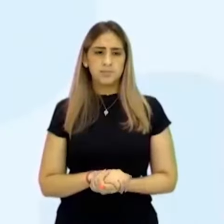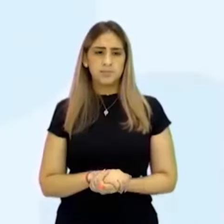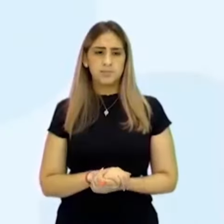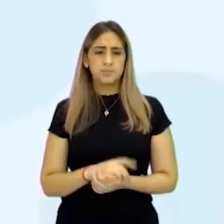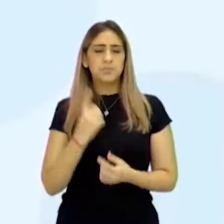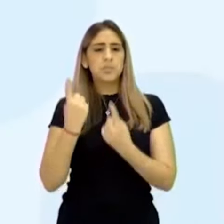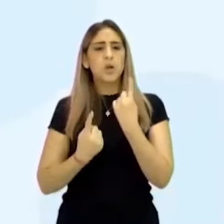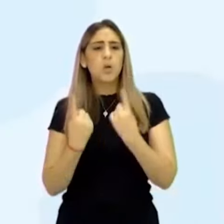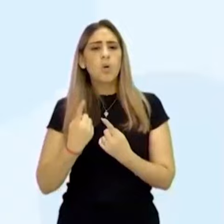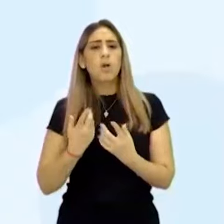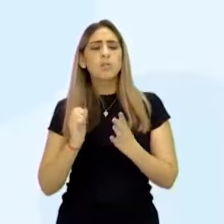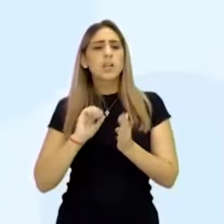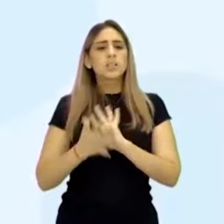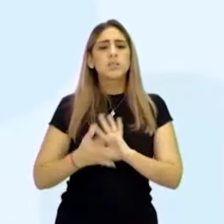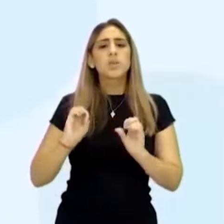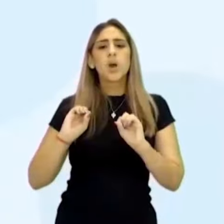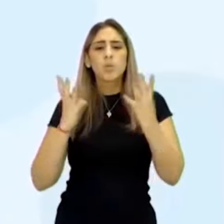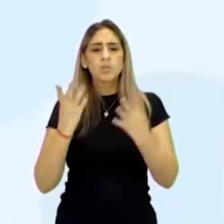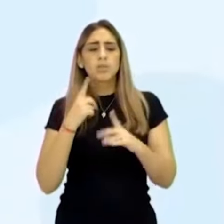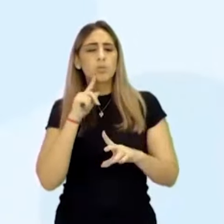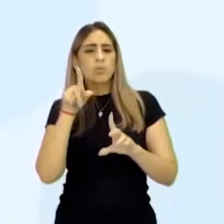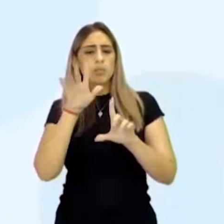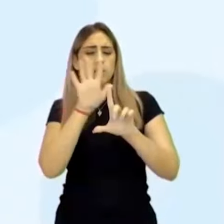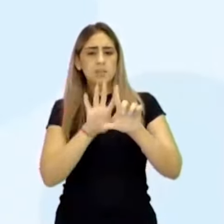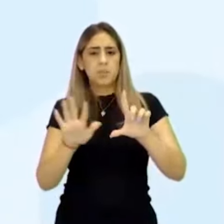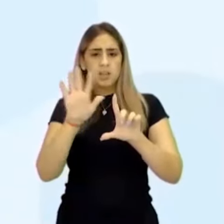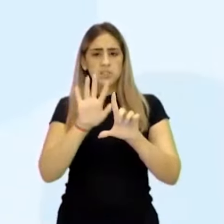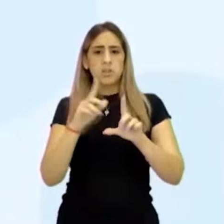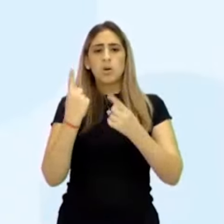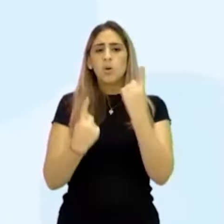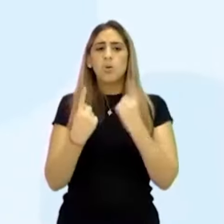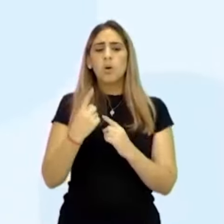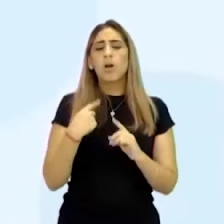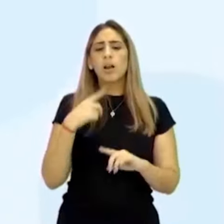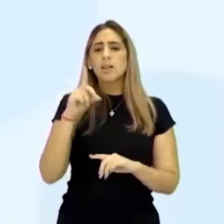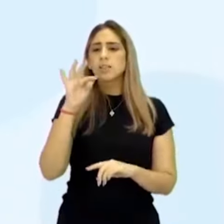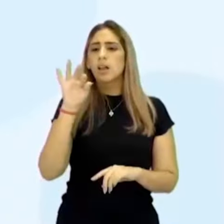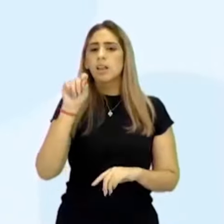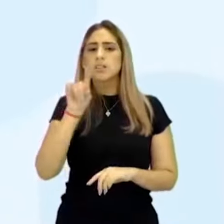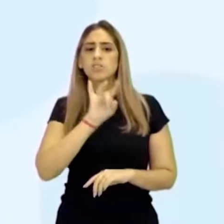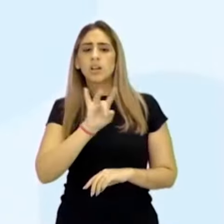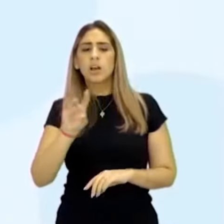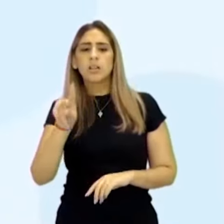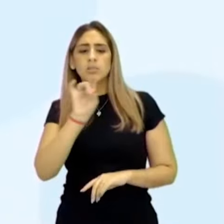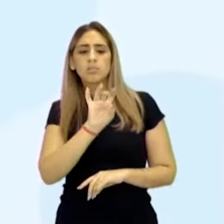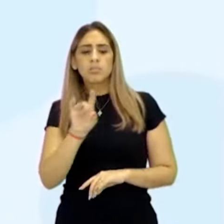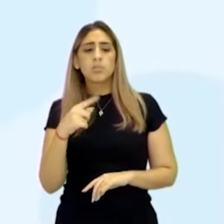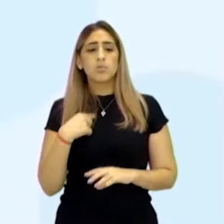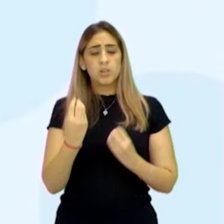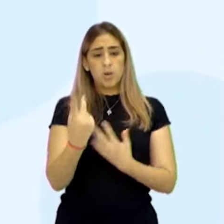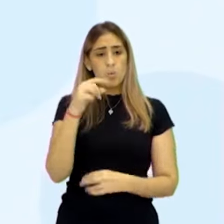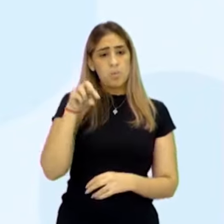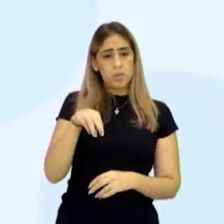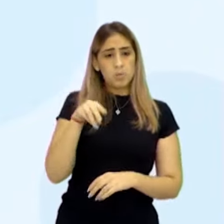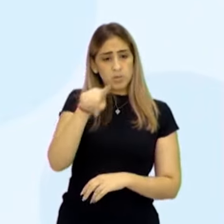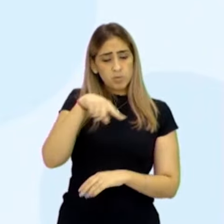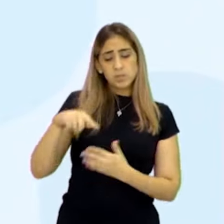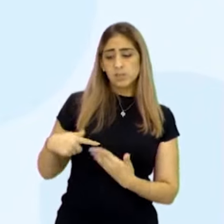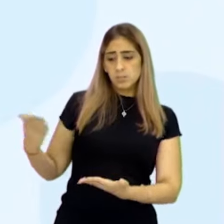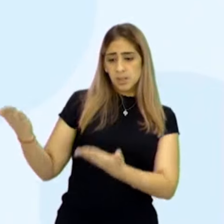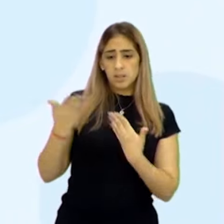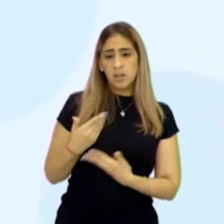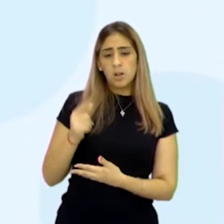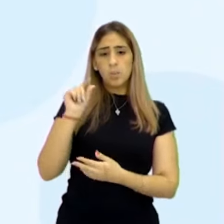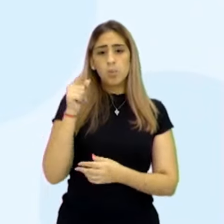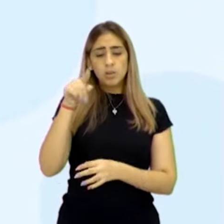lá. Quais ações estão acontecendo nas imagens e quais são as datas de cada uma delas? Eu vou deixar um minuto para que vocês me tragam um